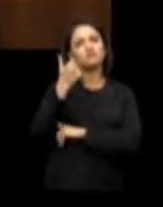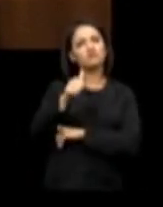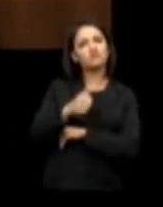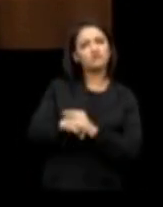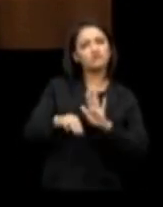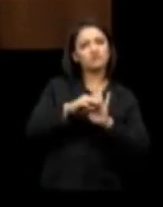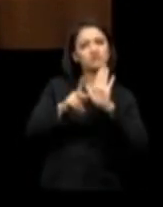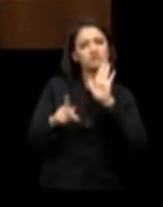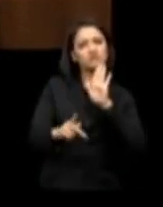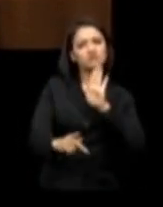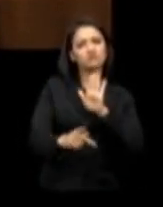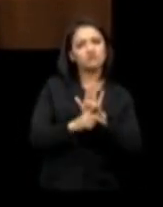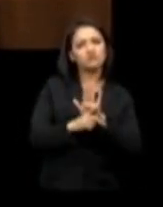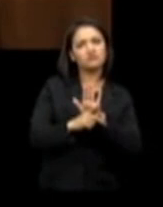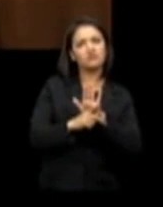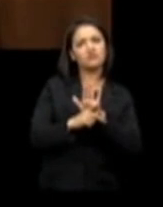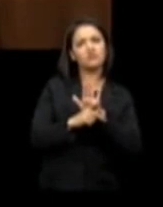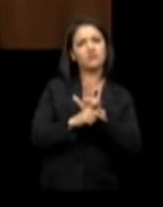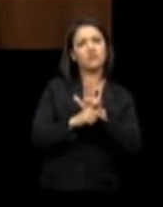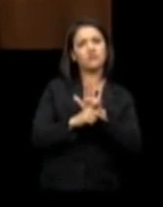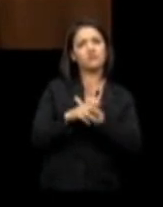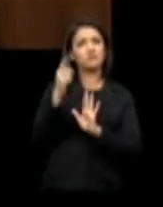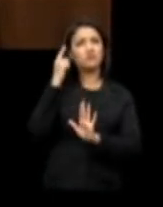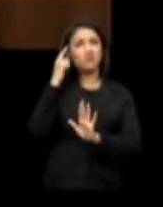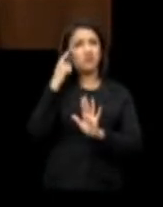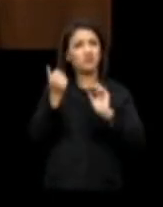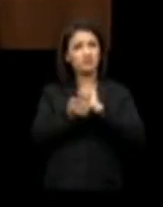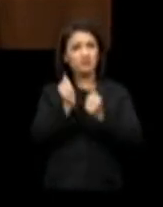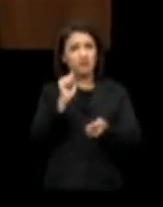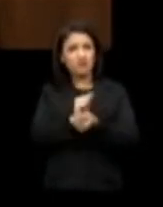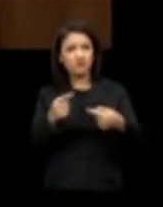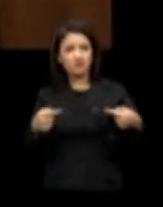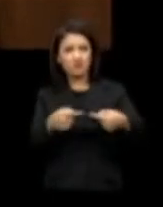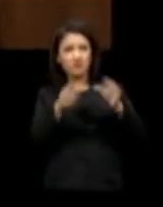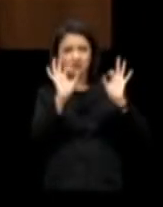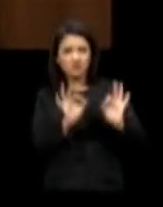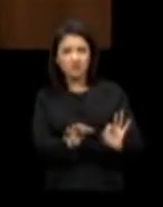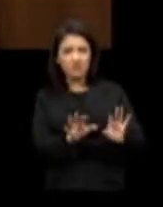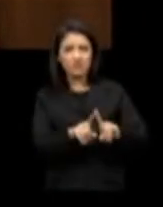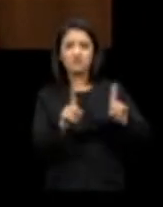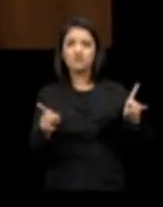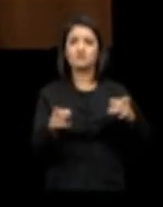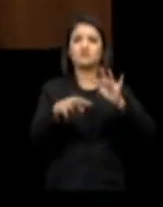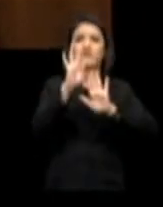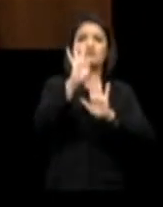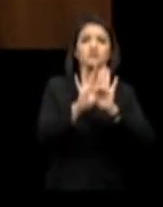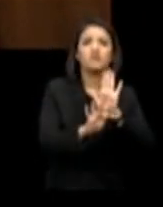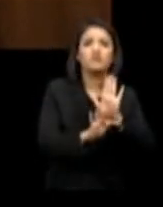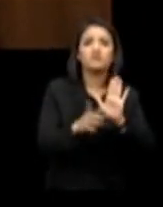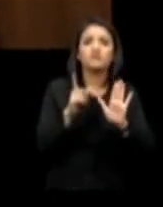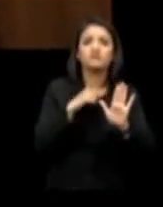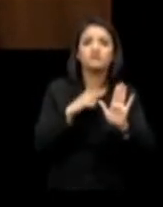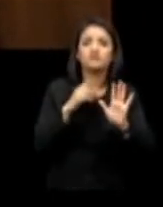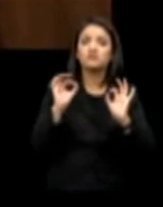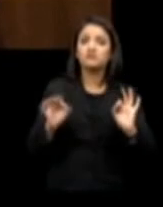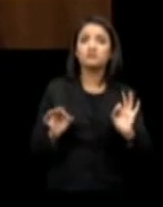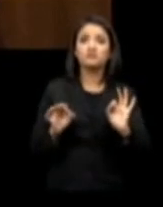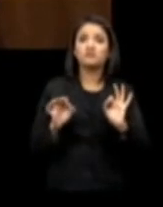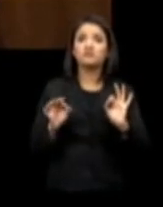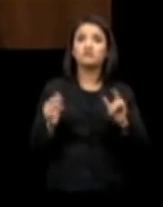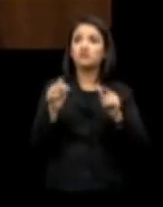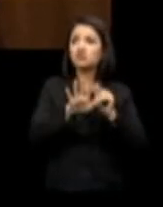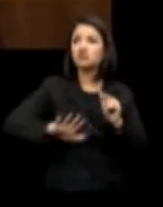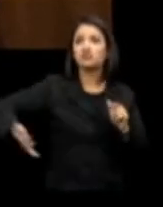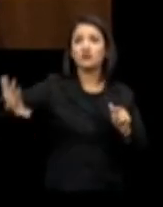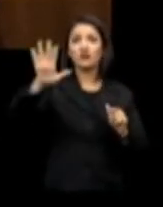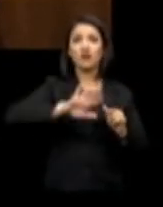provisória pela ótica da adequação, já que a norma, como dito, adota a redação essencialmente genérica ao